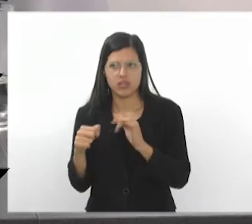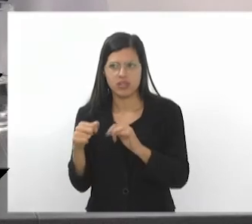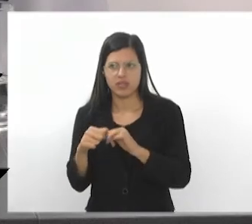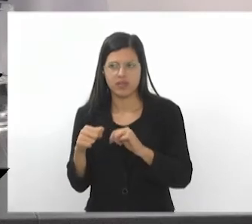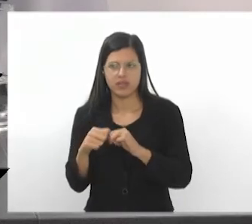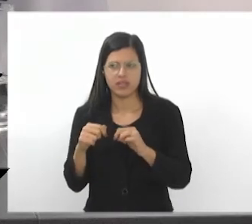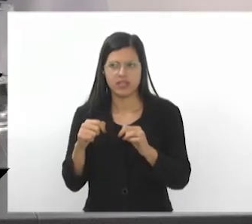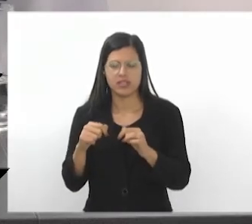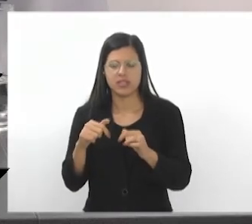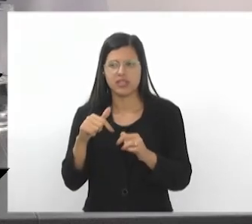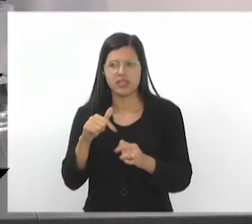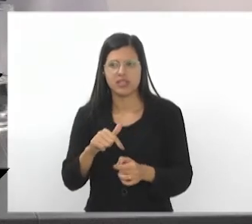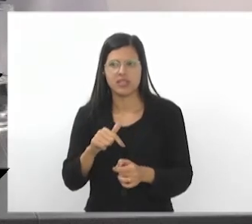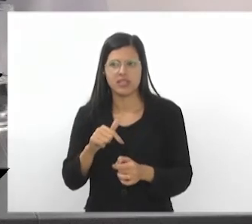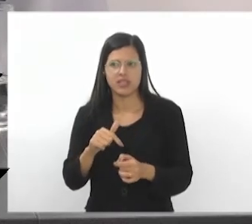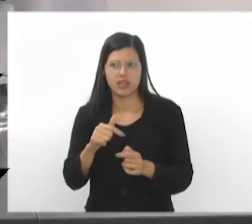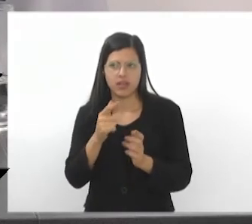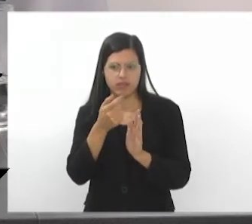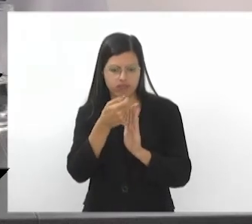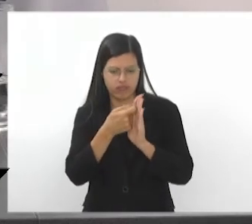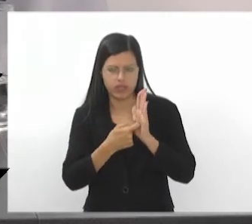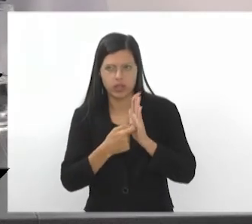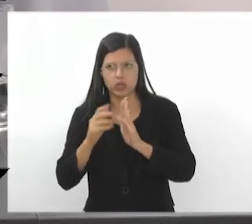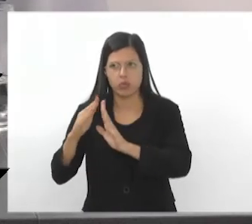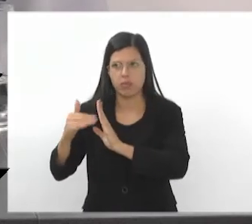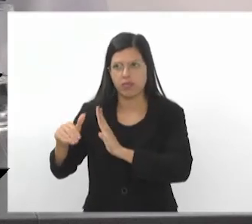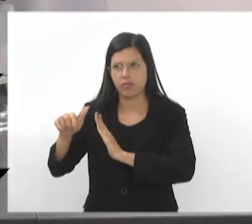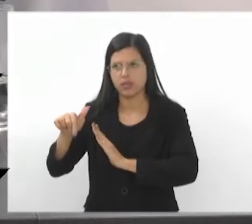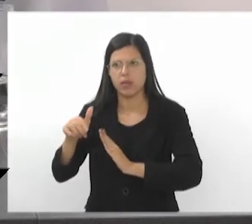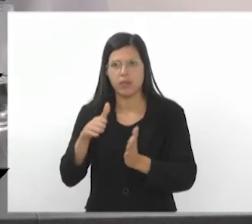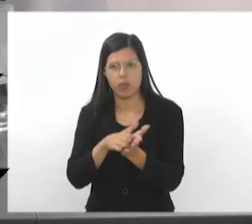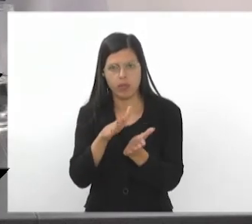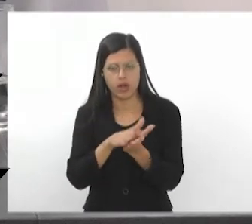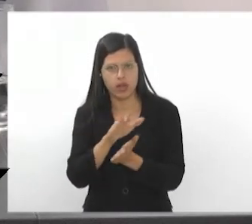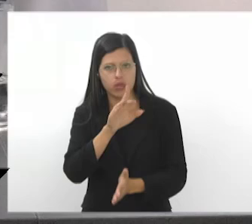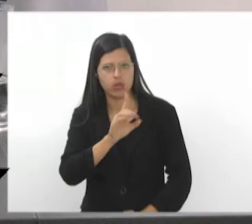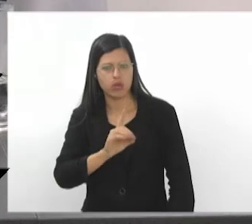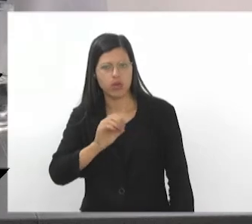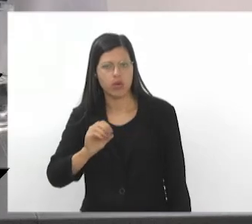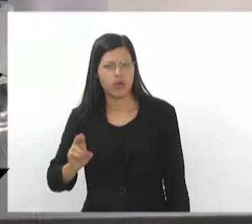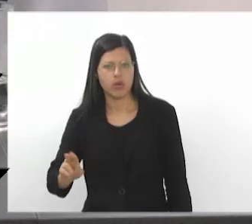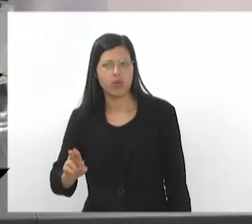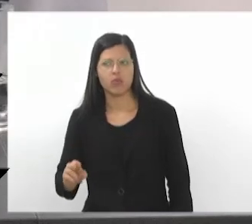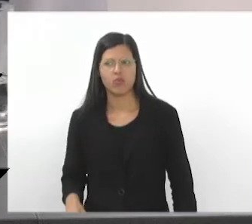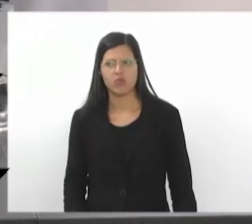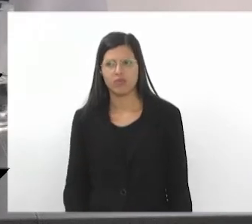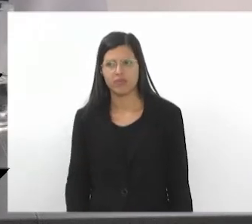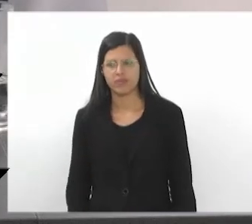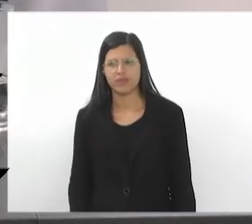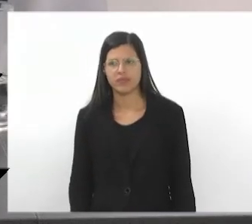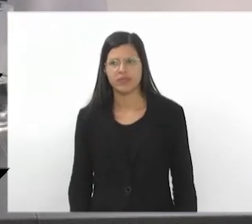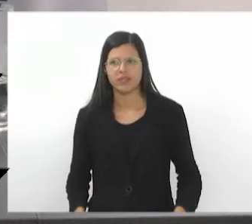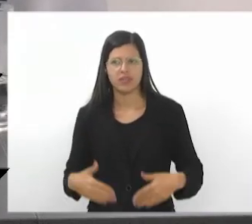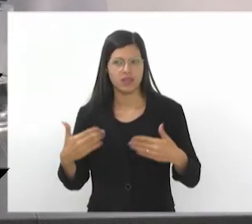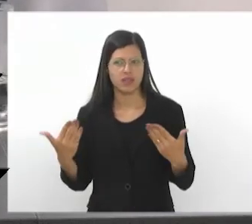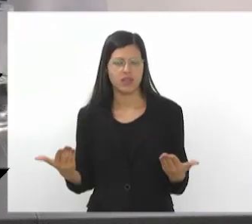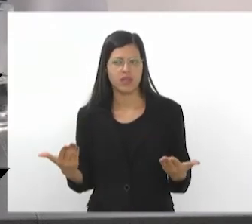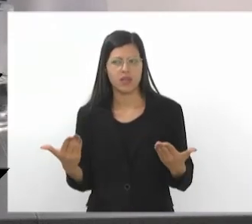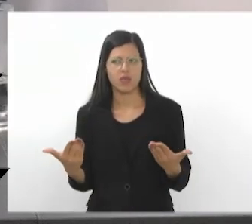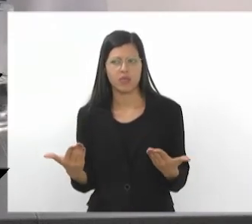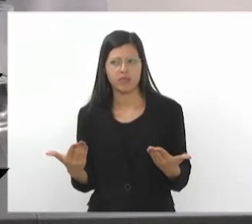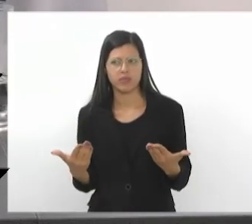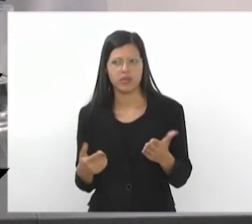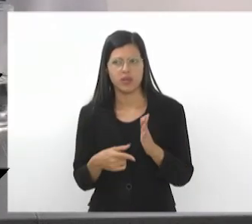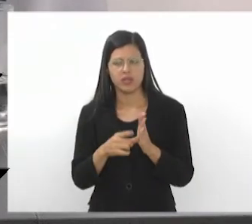escrito e encaminhar a Vossa Excelência, deputado, publicar no Diário Oficial e encaminhar a Vossa Excelência, deputado Mink. Tá. Bem, Muito obrigado Antes, a deputado